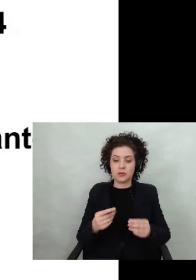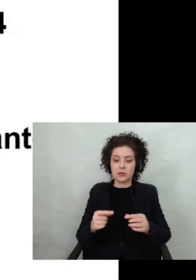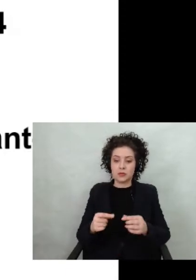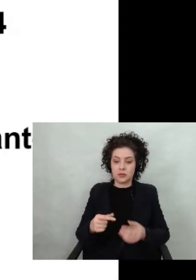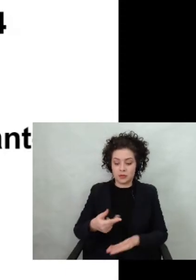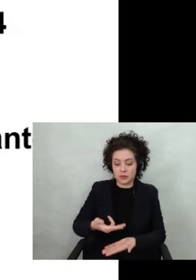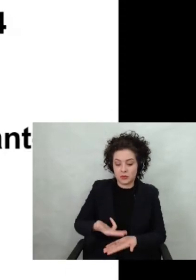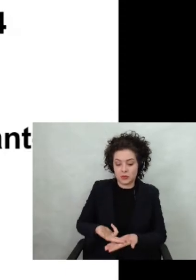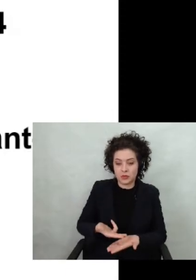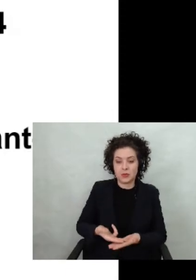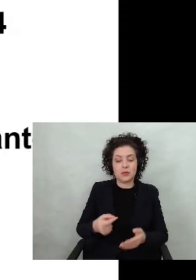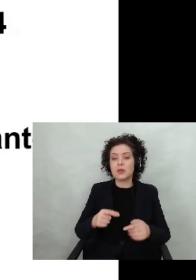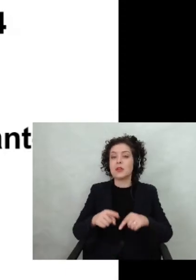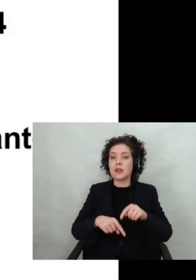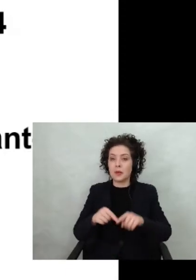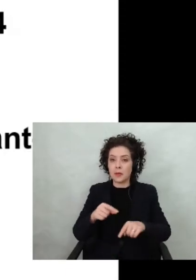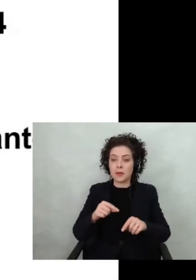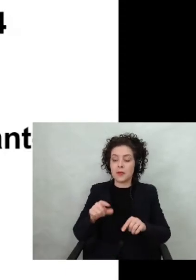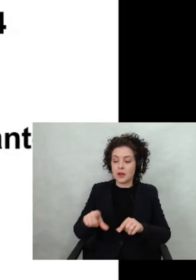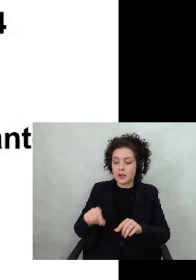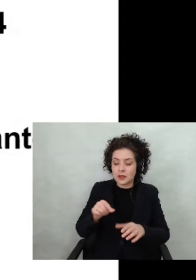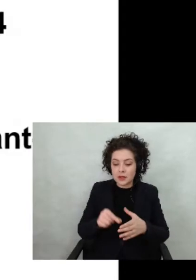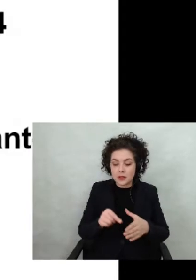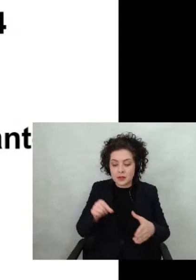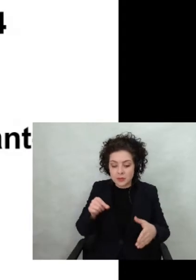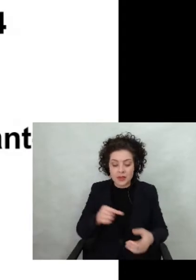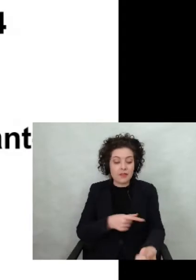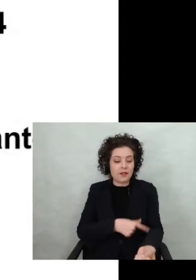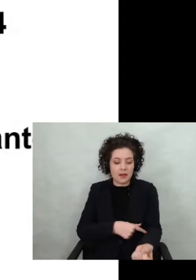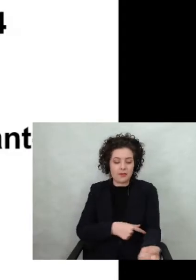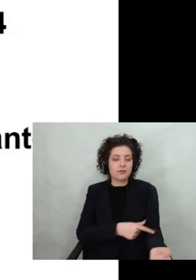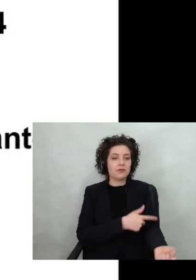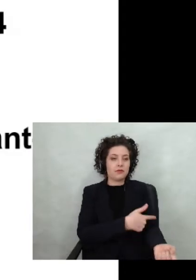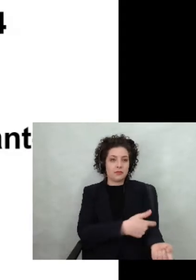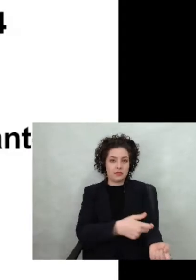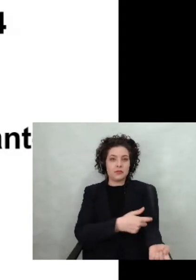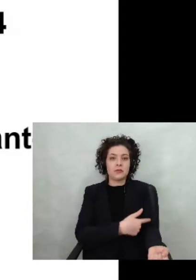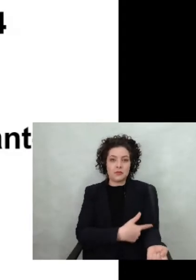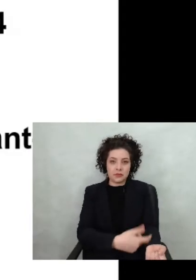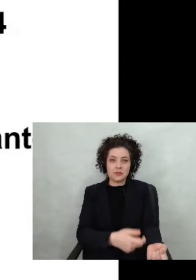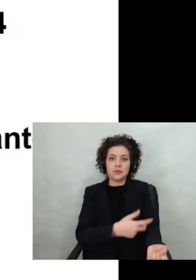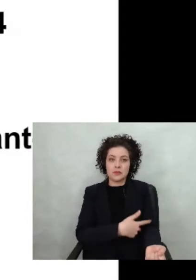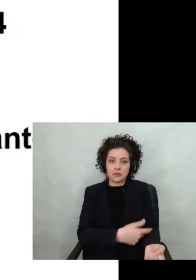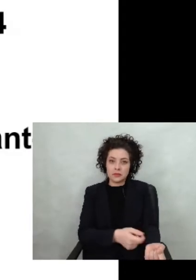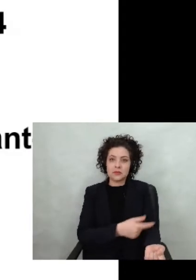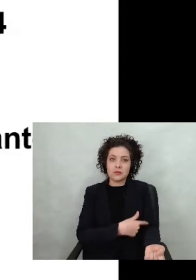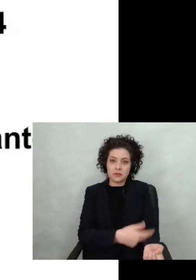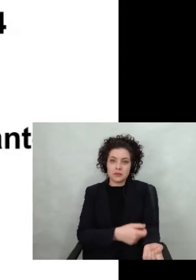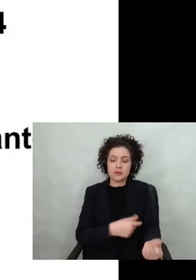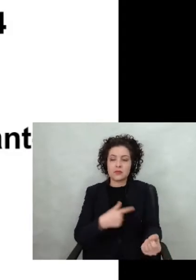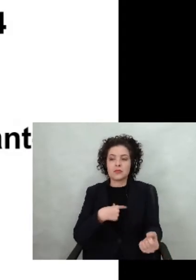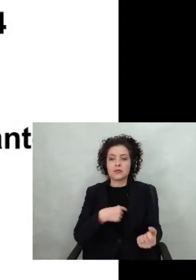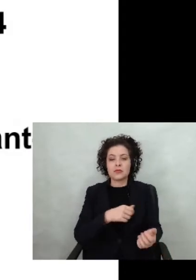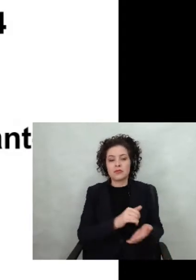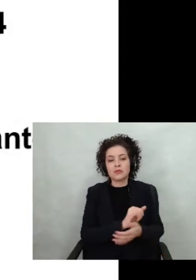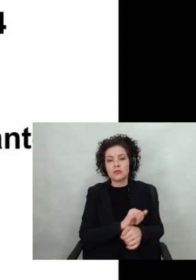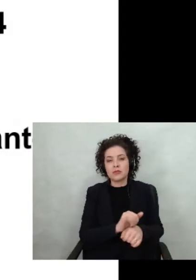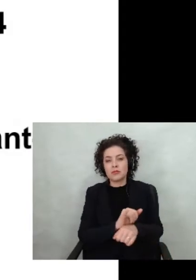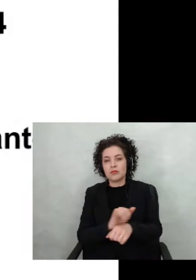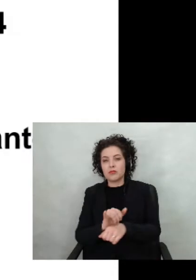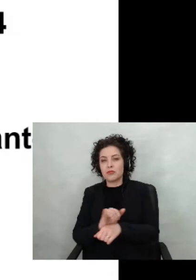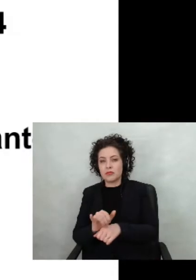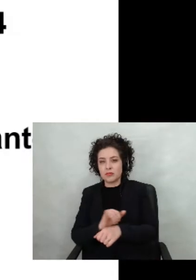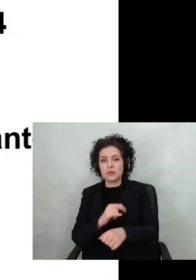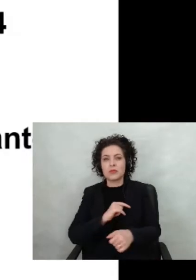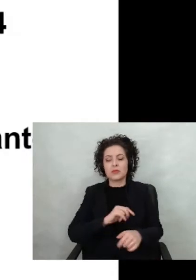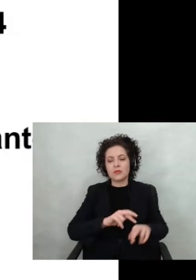para colher especificamente o plasma e colhe-se diversas maneiras distintas para colher o plasma. E